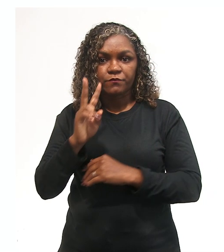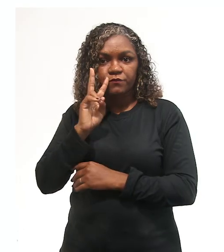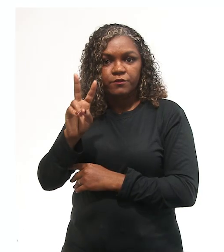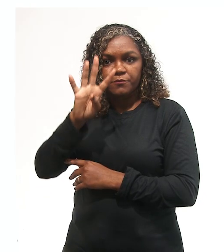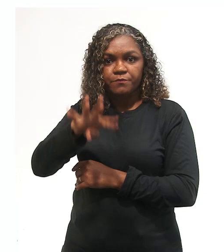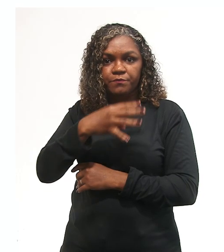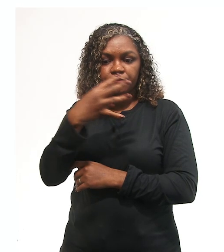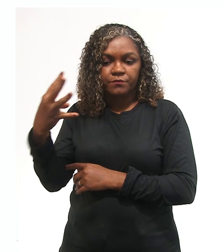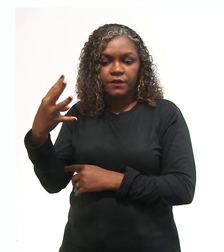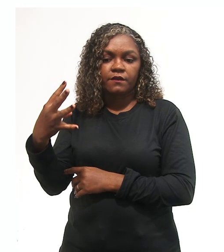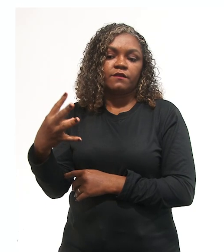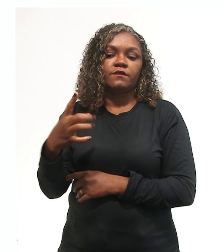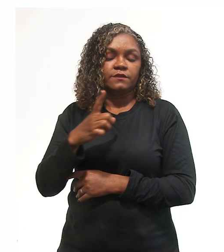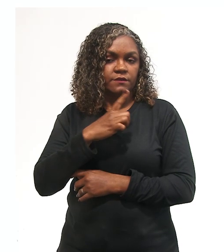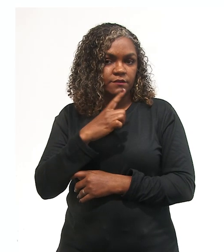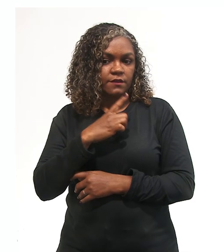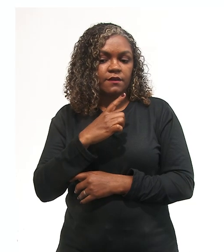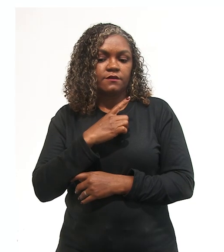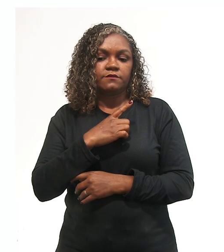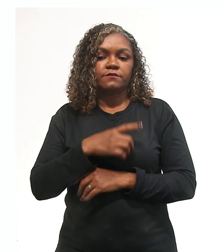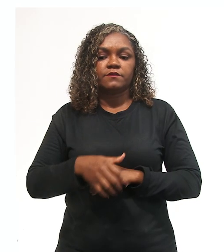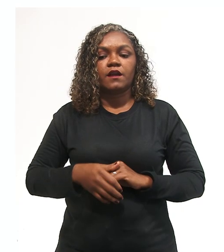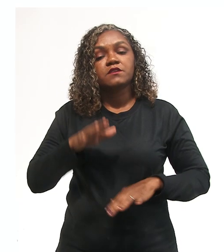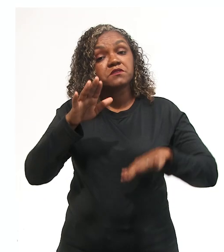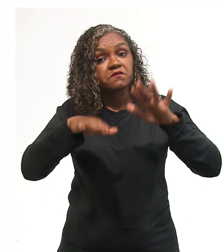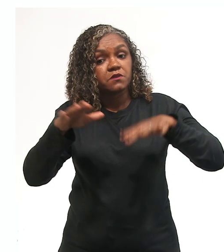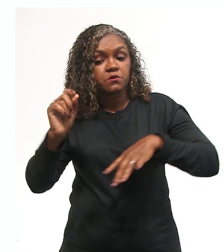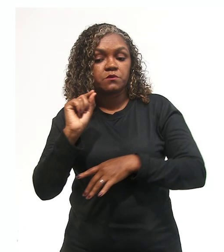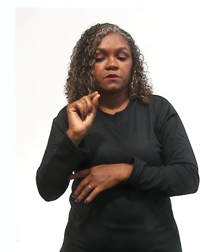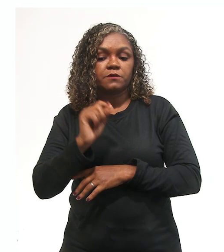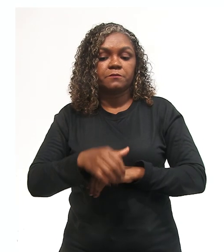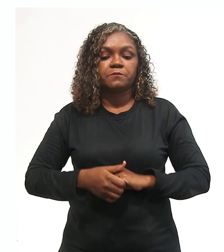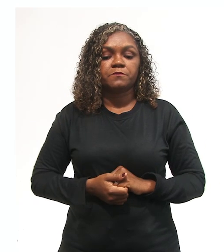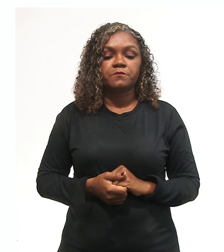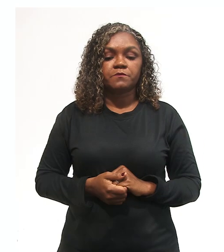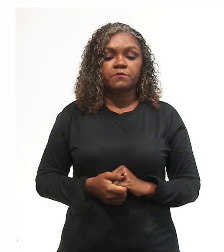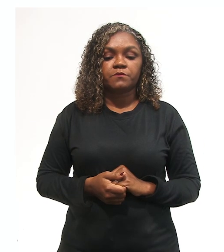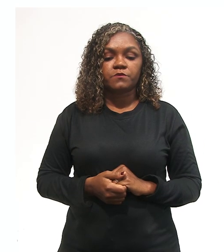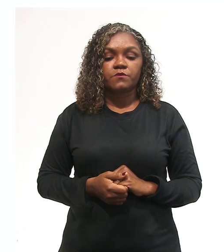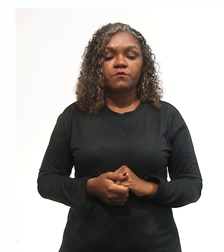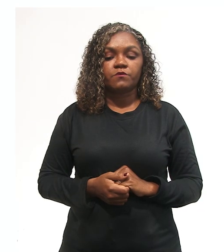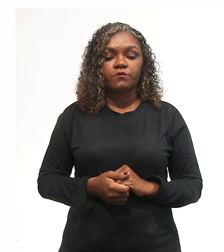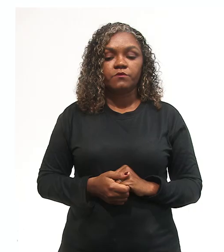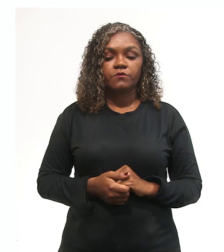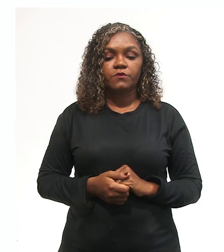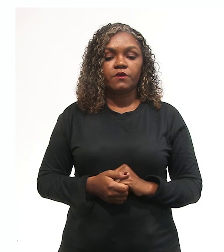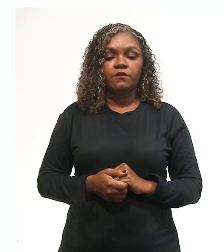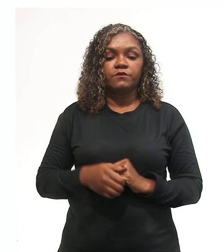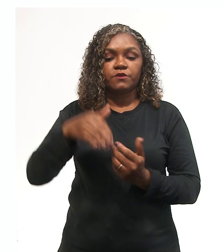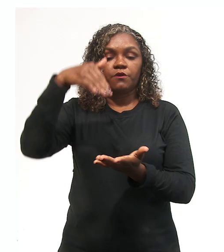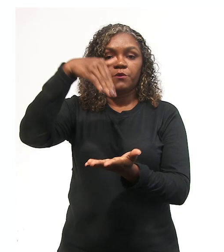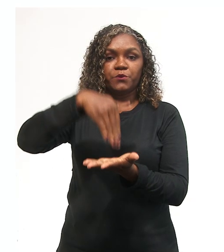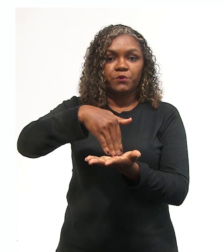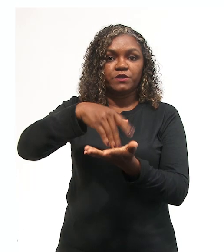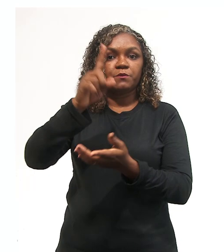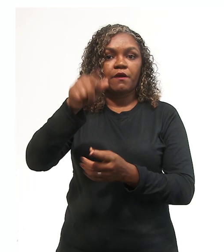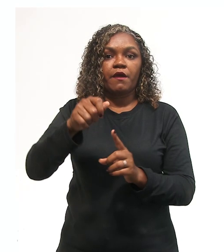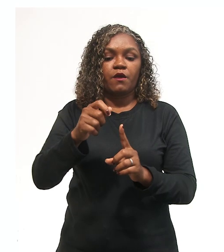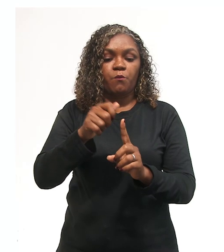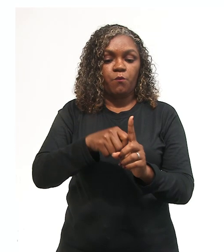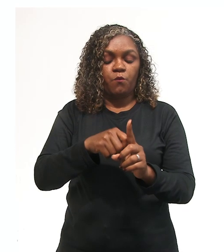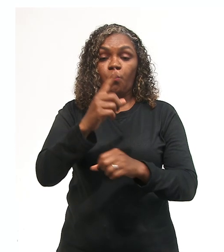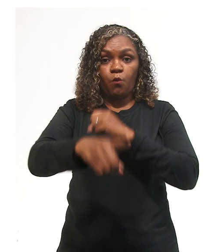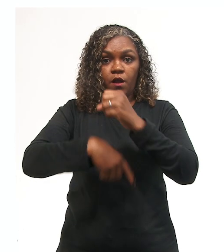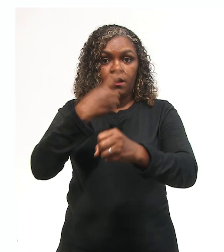em que a gente tem uma categoria maior, né? A gente vai ter uma categoria maior aqui e uma categoria menor, né?